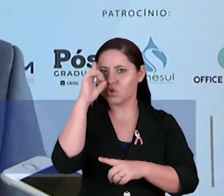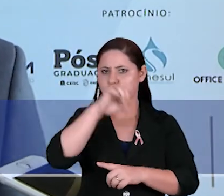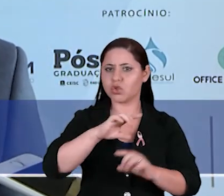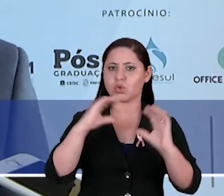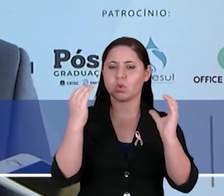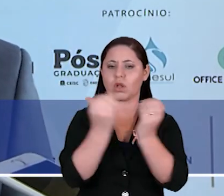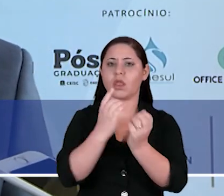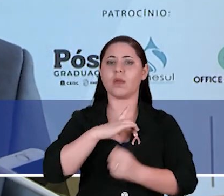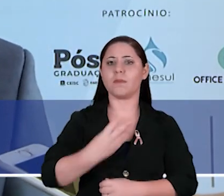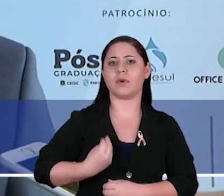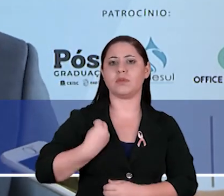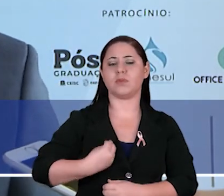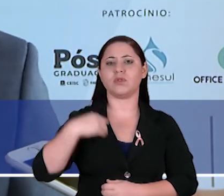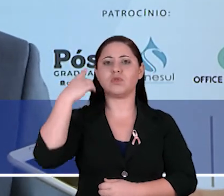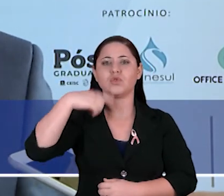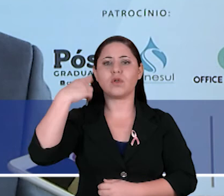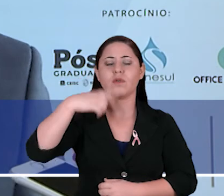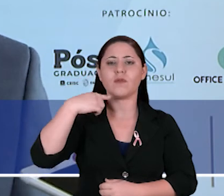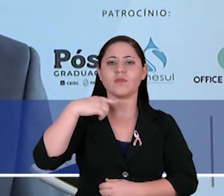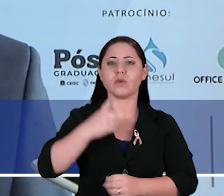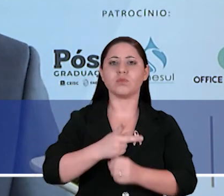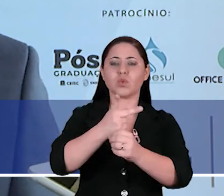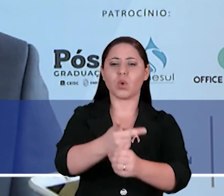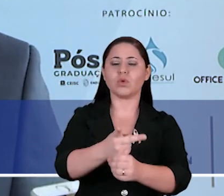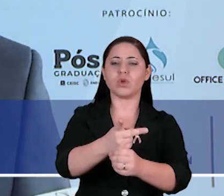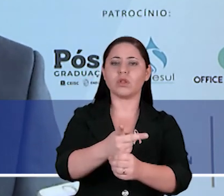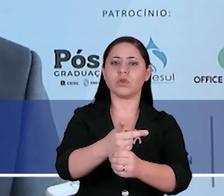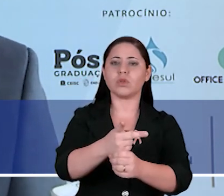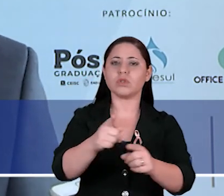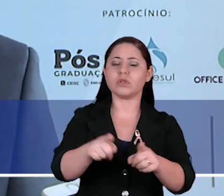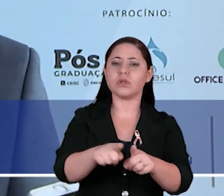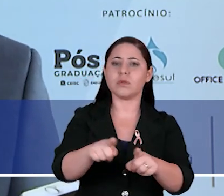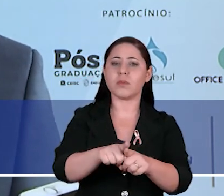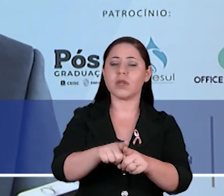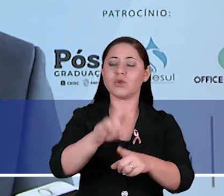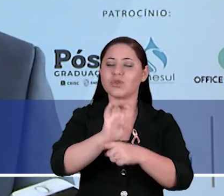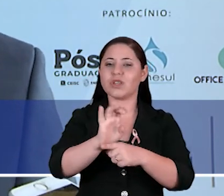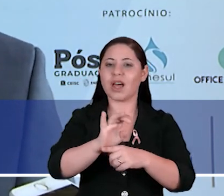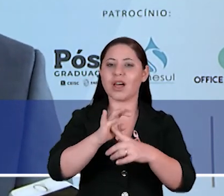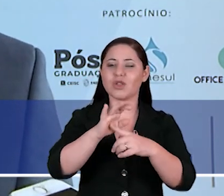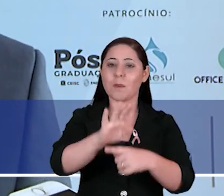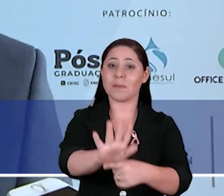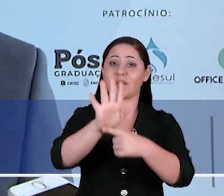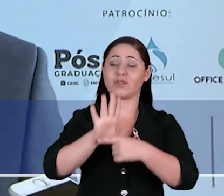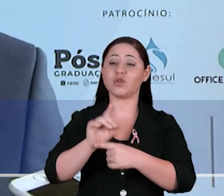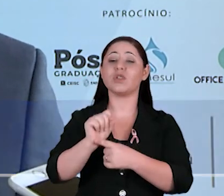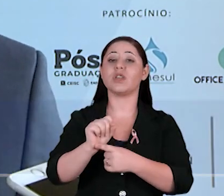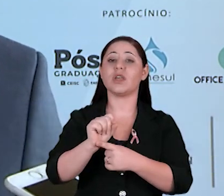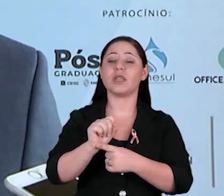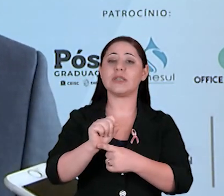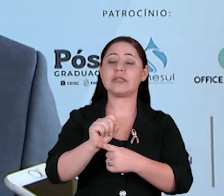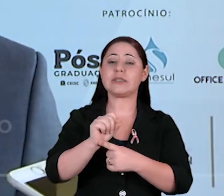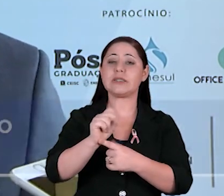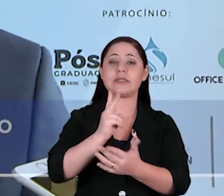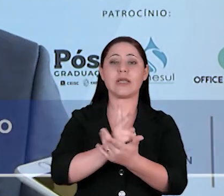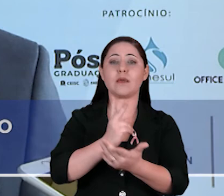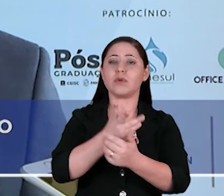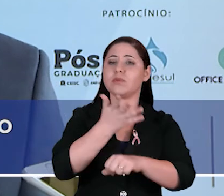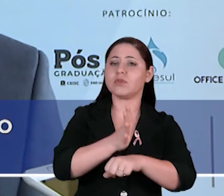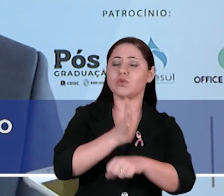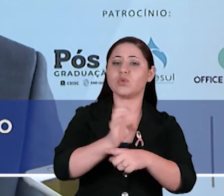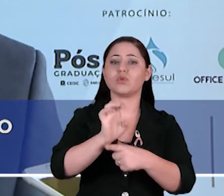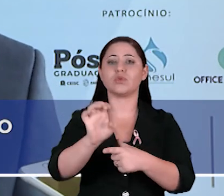nesses 3 dias de congresso. Haverá participação de advogados, promotores, procuradores e o Estado ganha a partir do momento em que